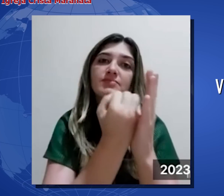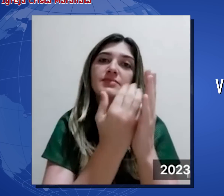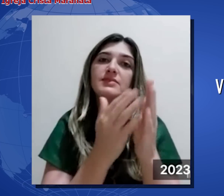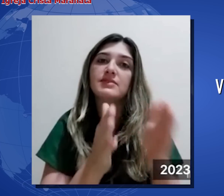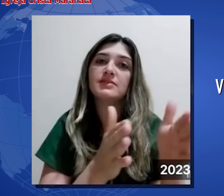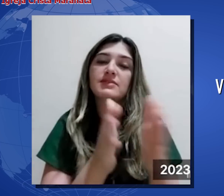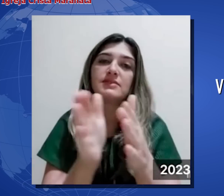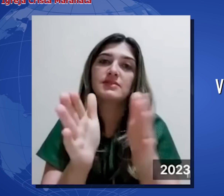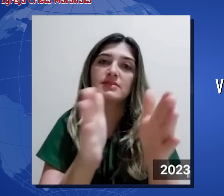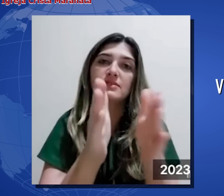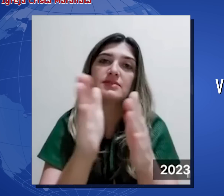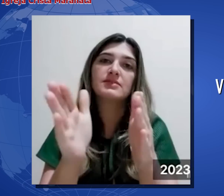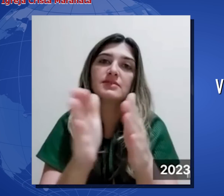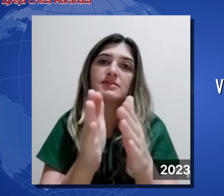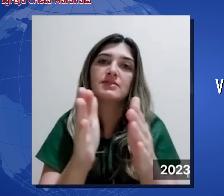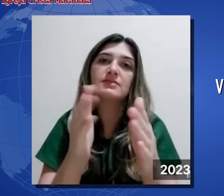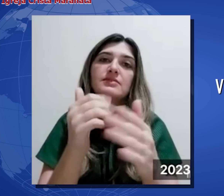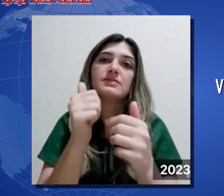profético,